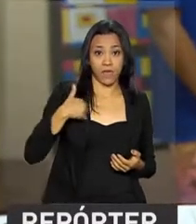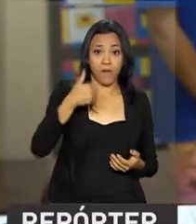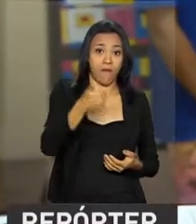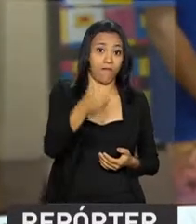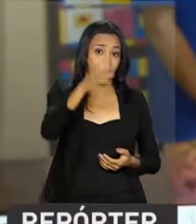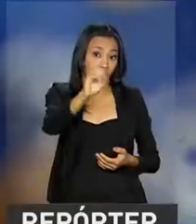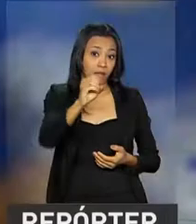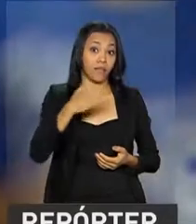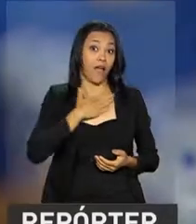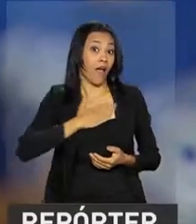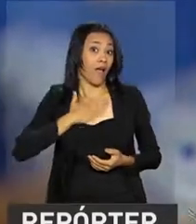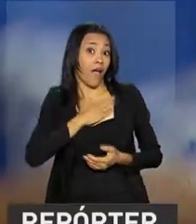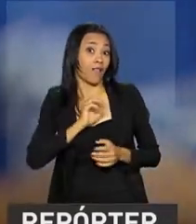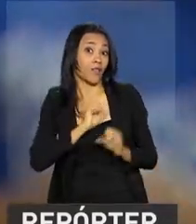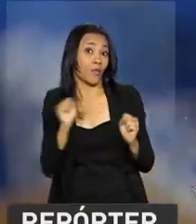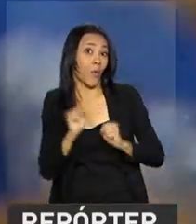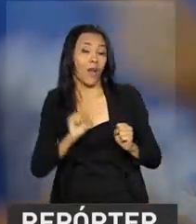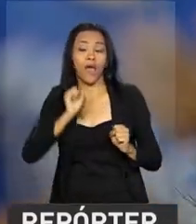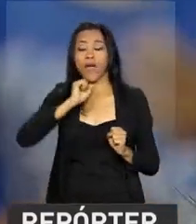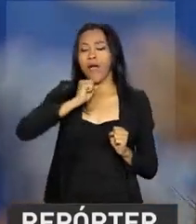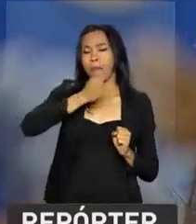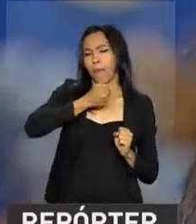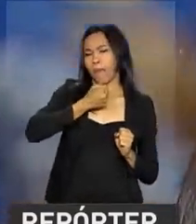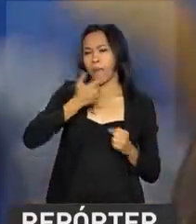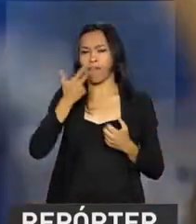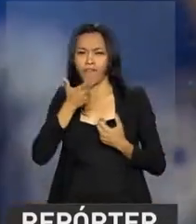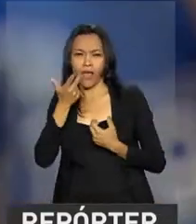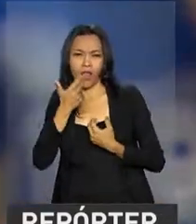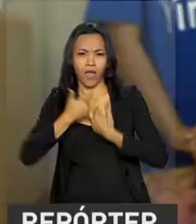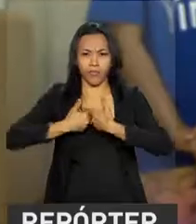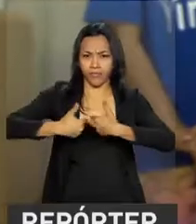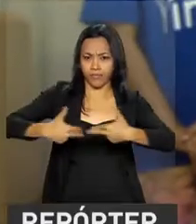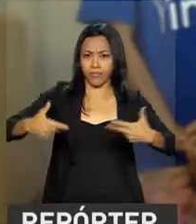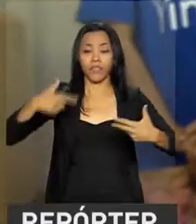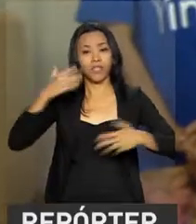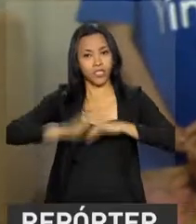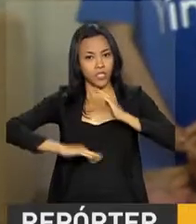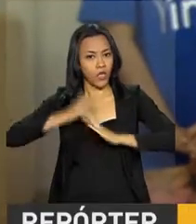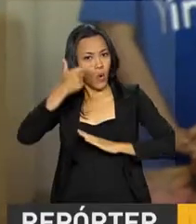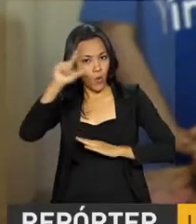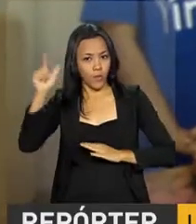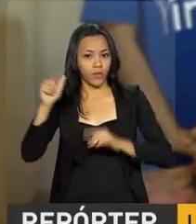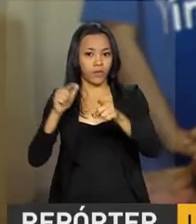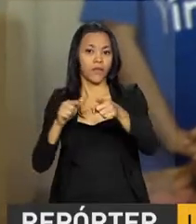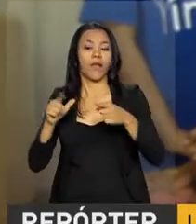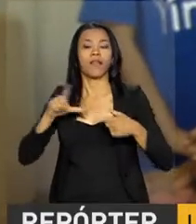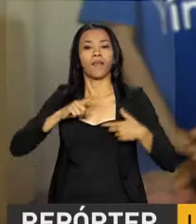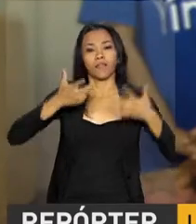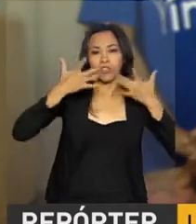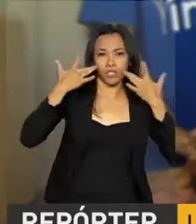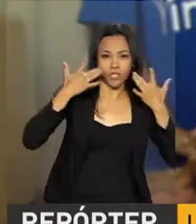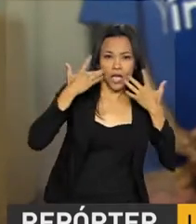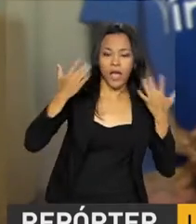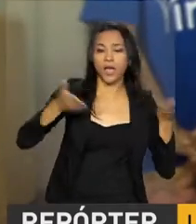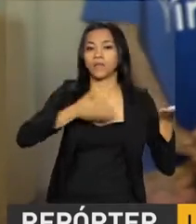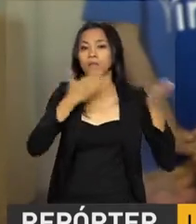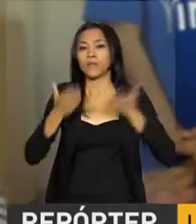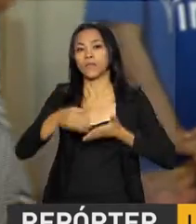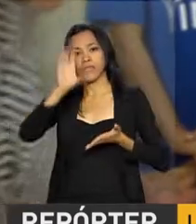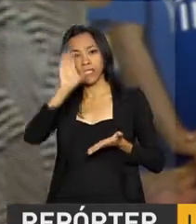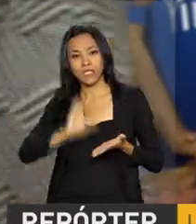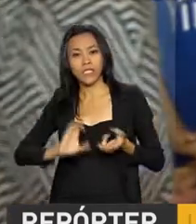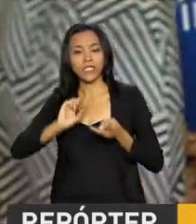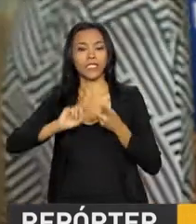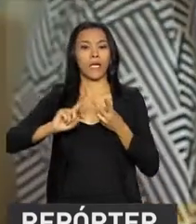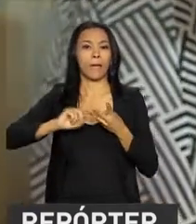adora interpretar. E ainda desenvolve outras habilidades. Eu faço aula de teatro, cidadania,